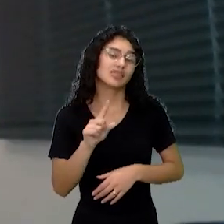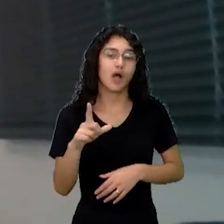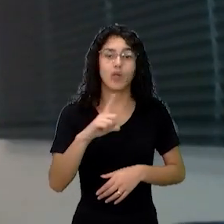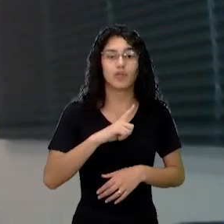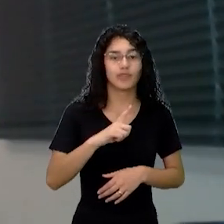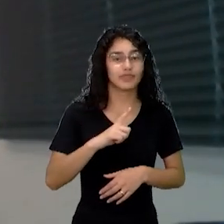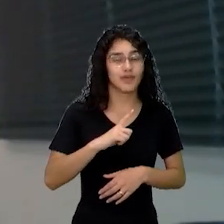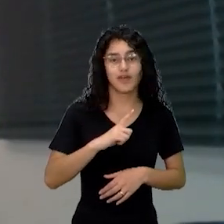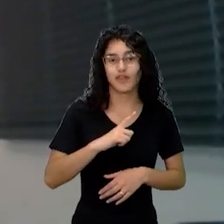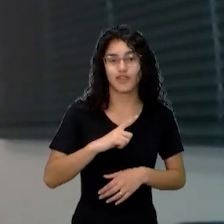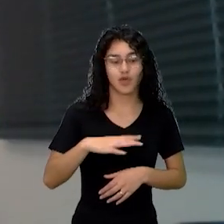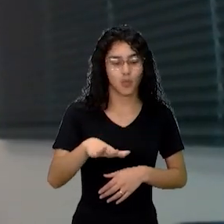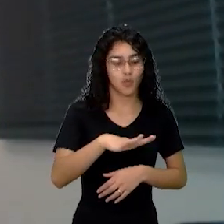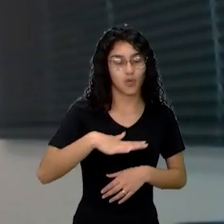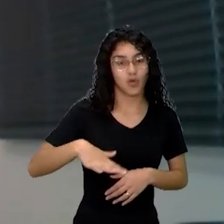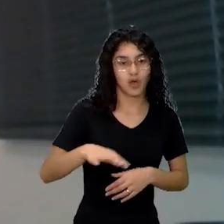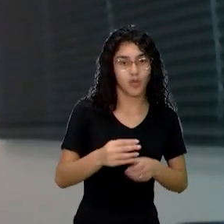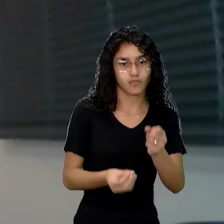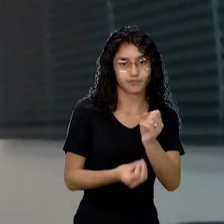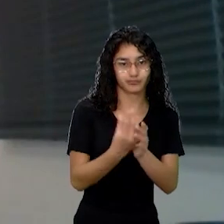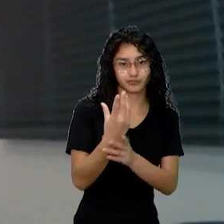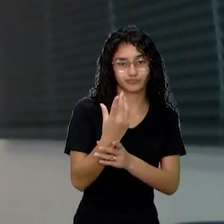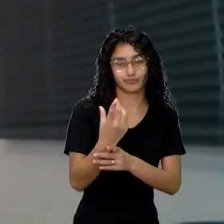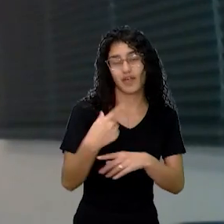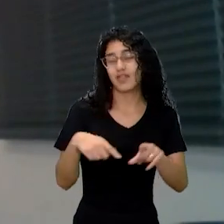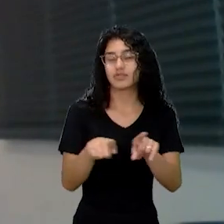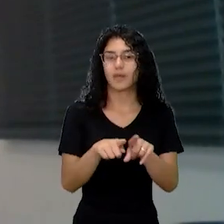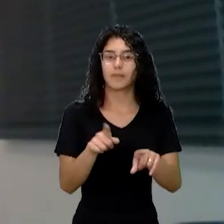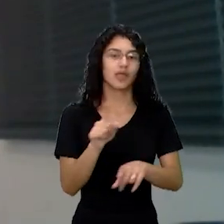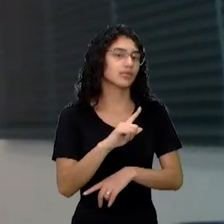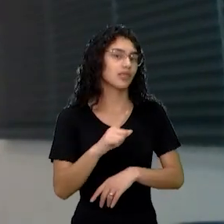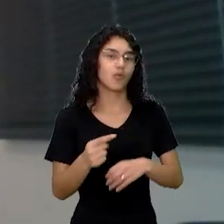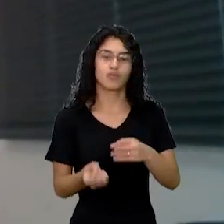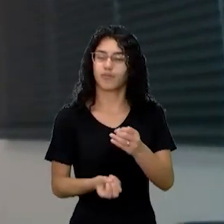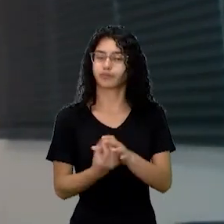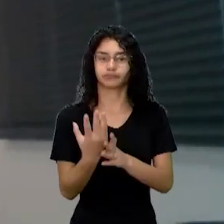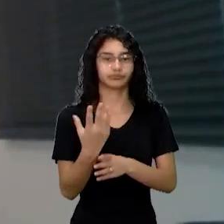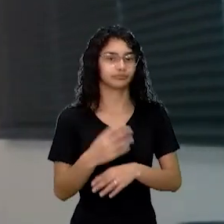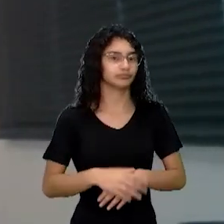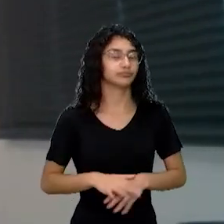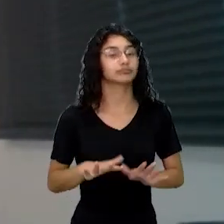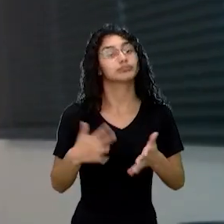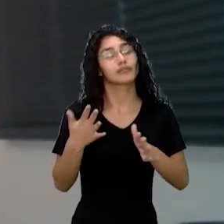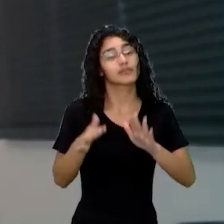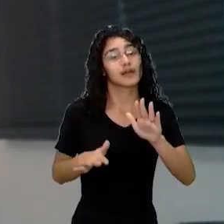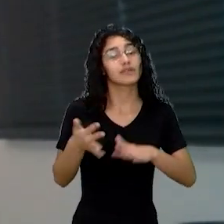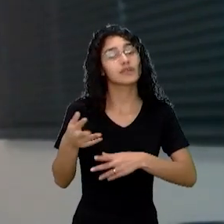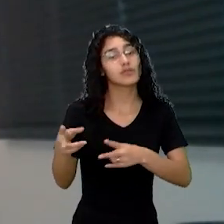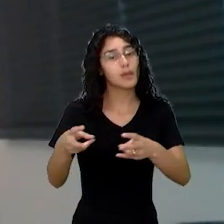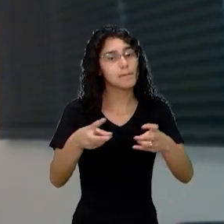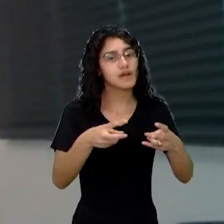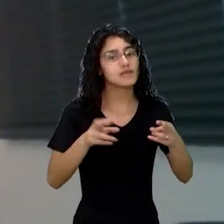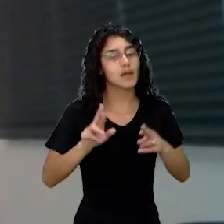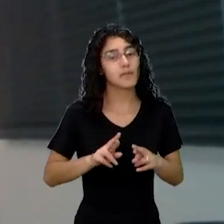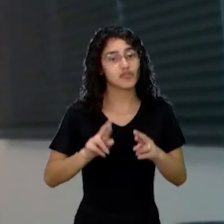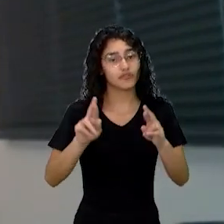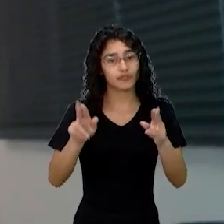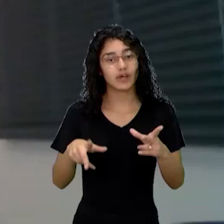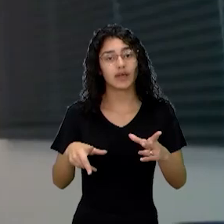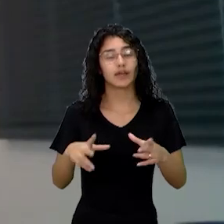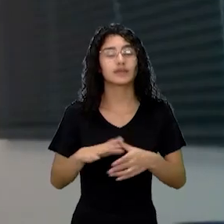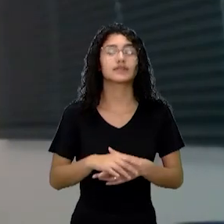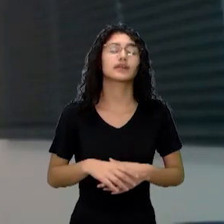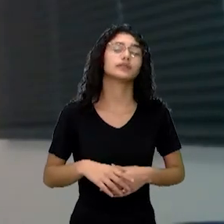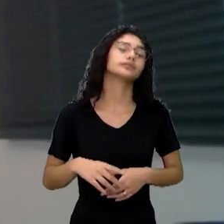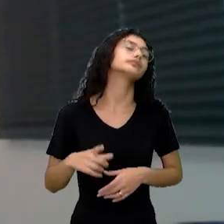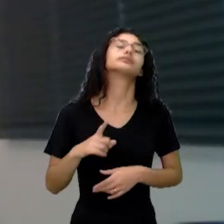permite ser criativo, eu também não vou demonstrar essa criatividade. Então, às vezes, a gente percebe diferenças aí na expressão